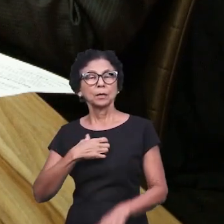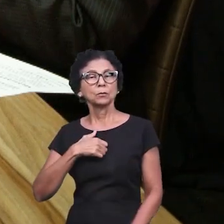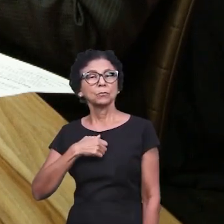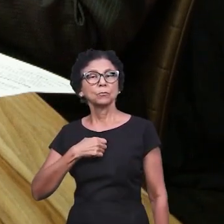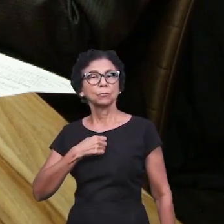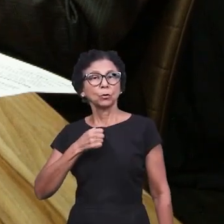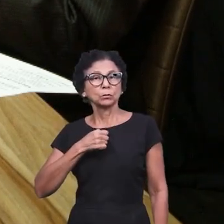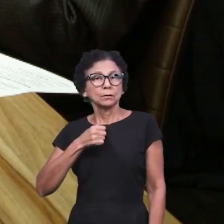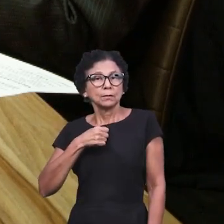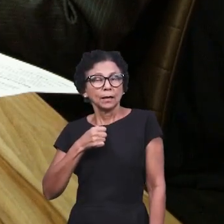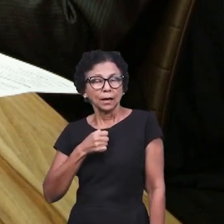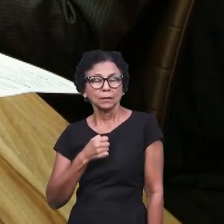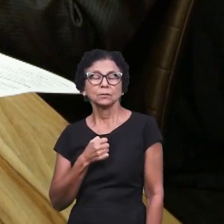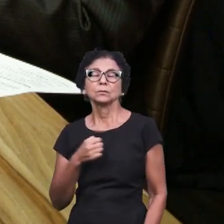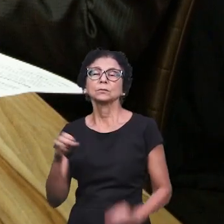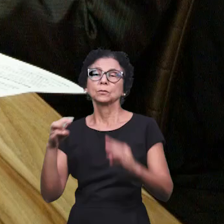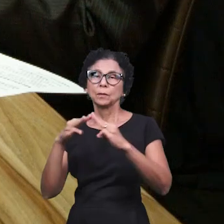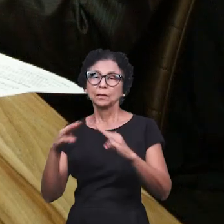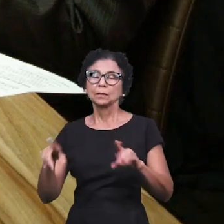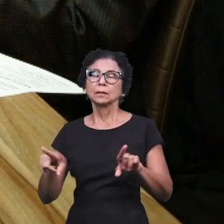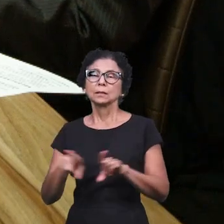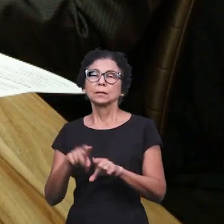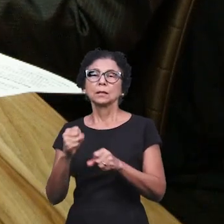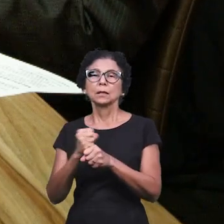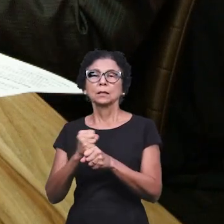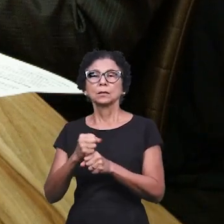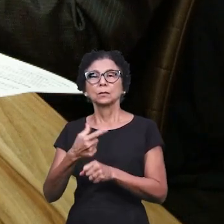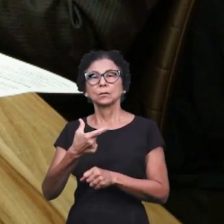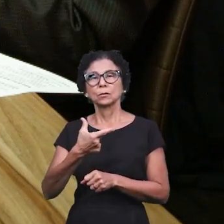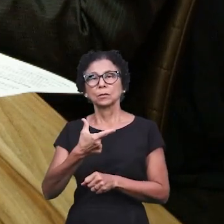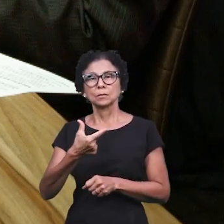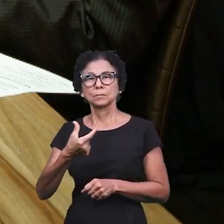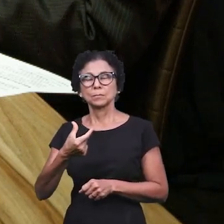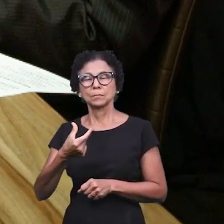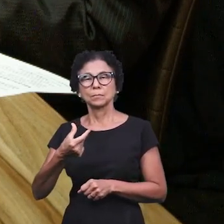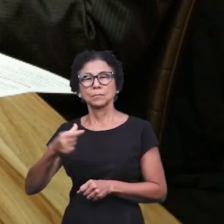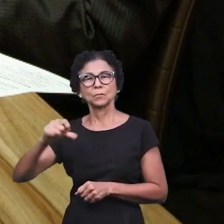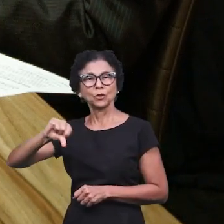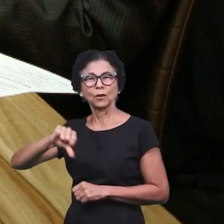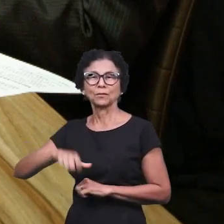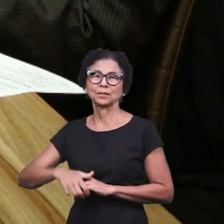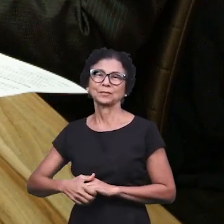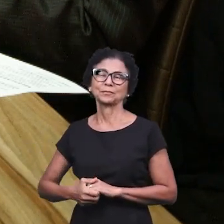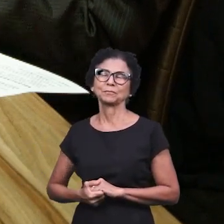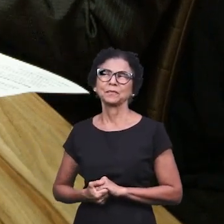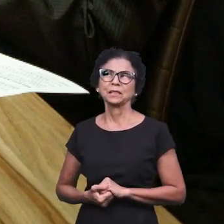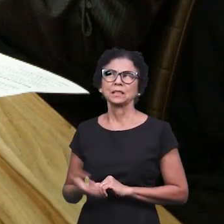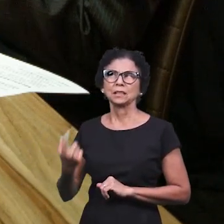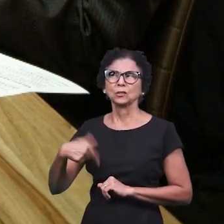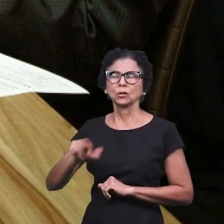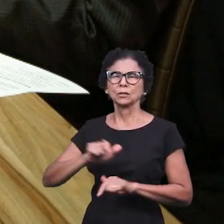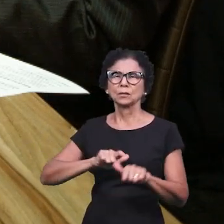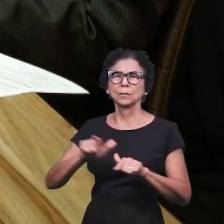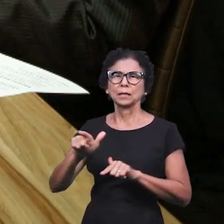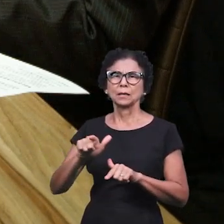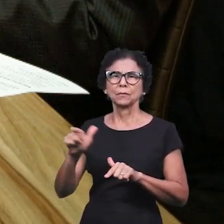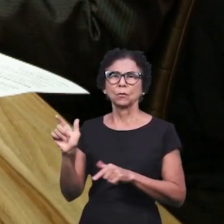Mas era, assim, em uma equipe que a gente chamava, na época, de videoconferência, Uhum. e eu sempre com